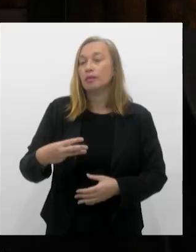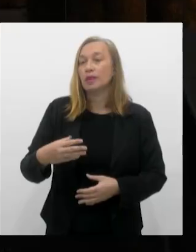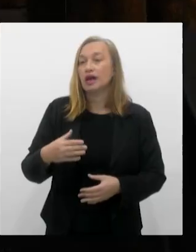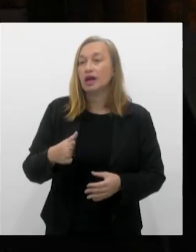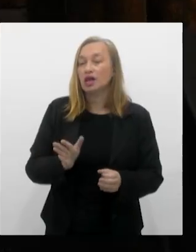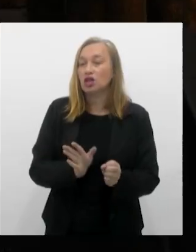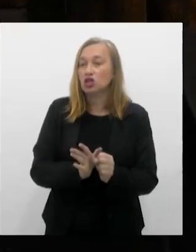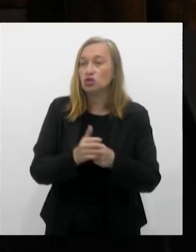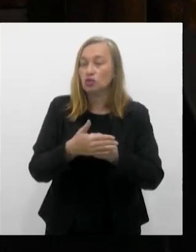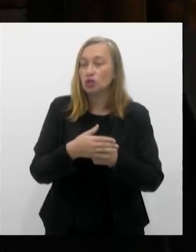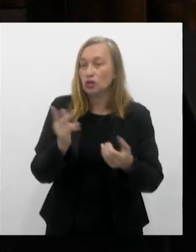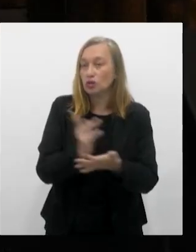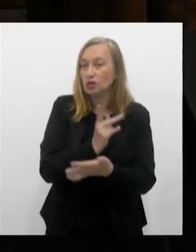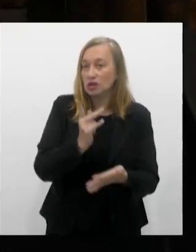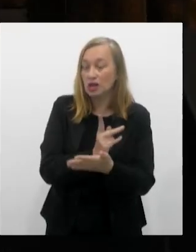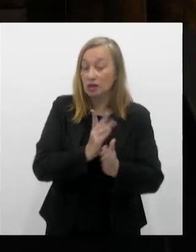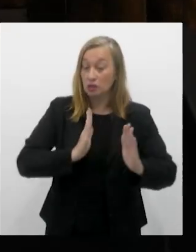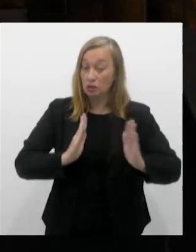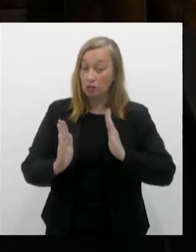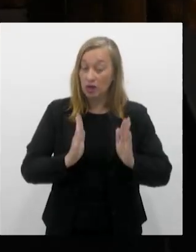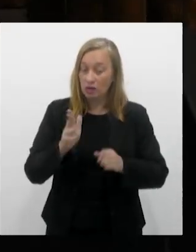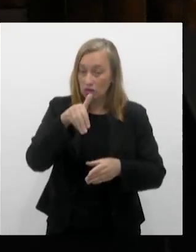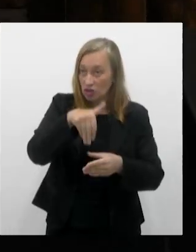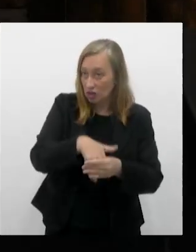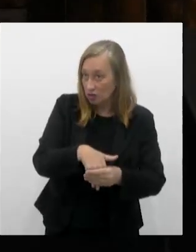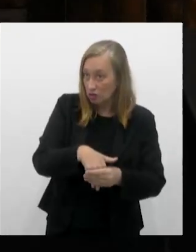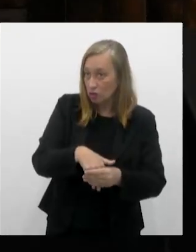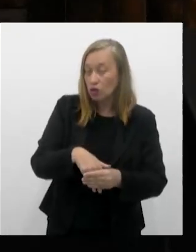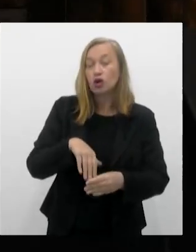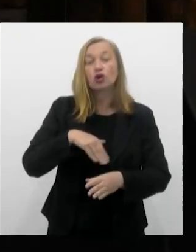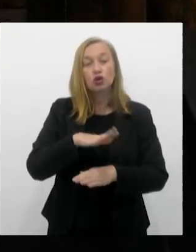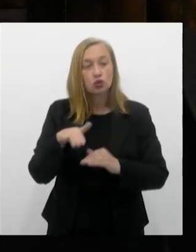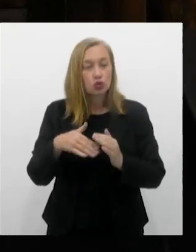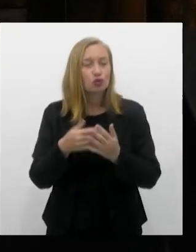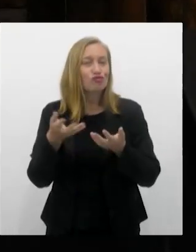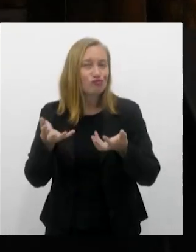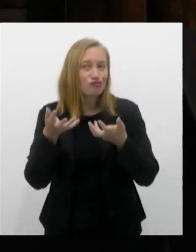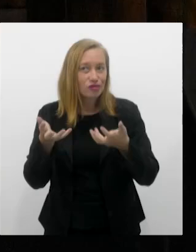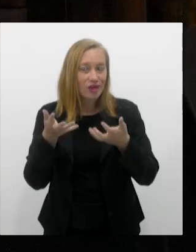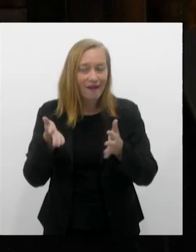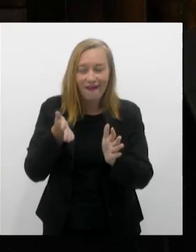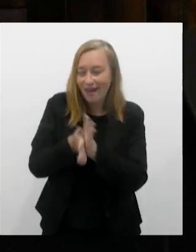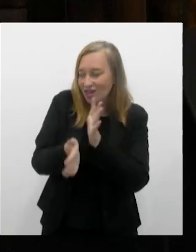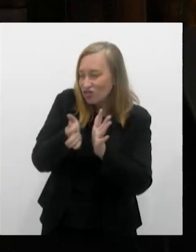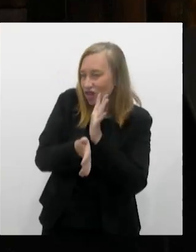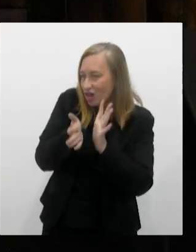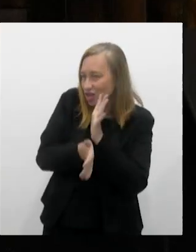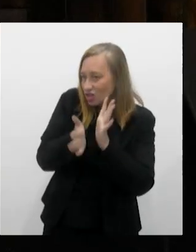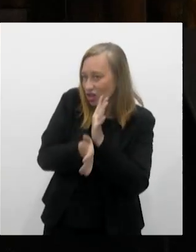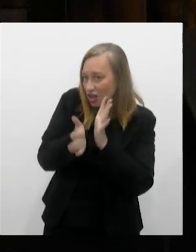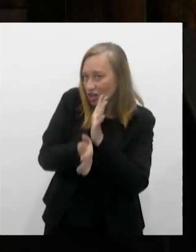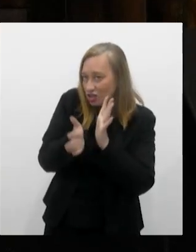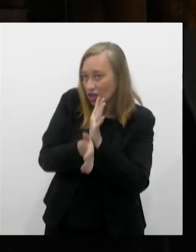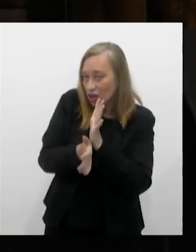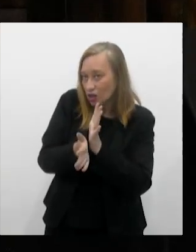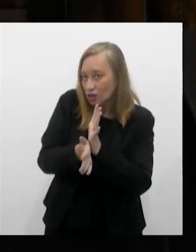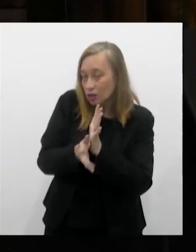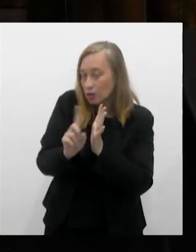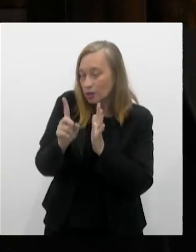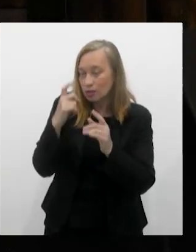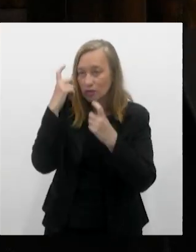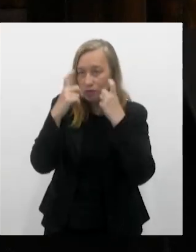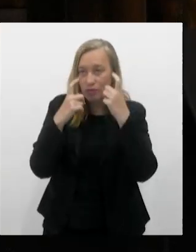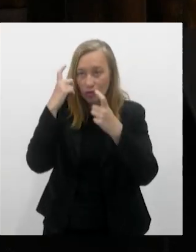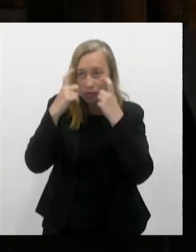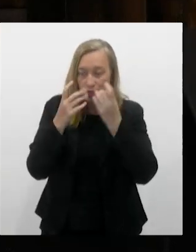ano eleitoral, que todo mundo quer gastar e não se preocupa